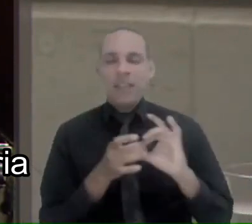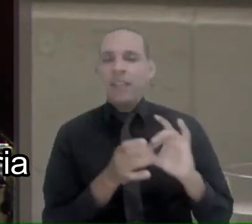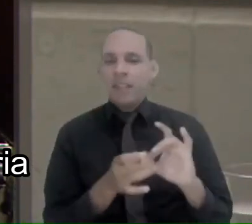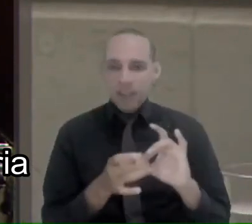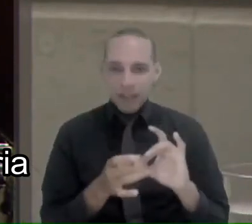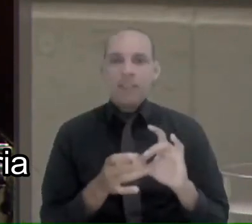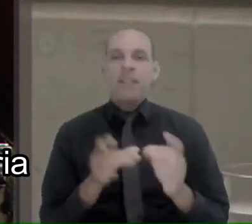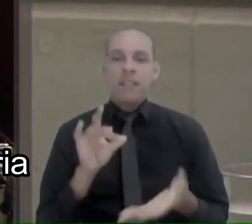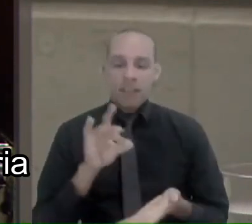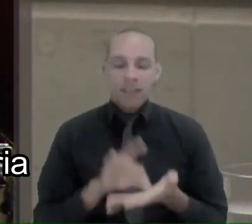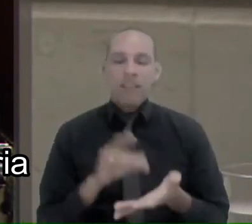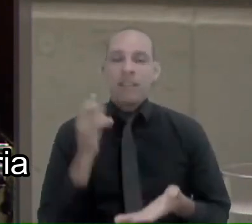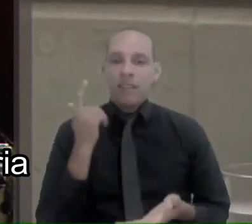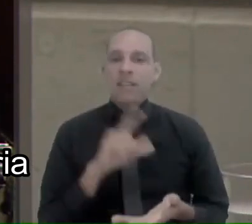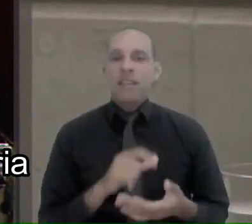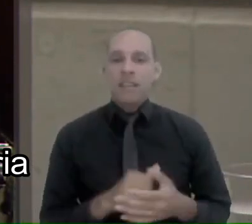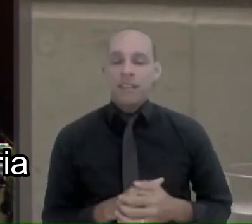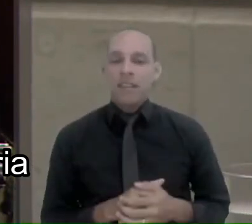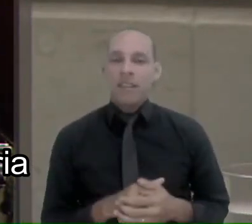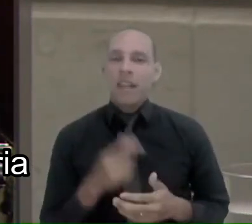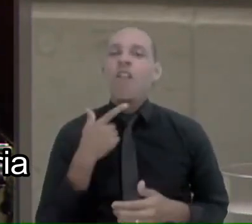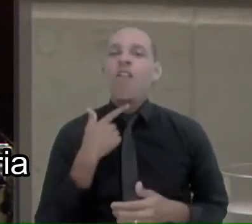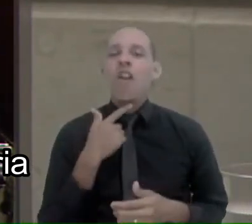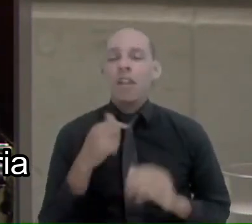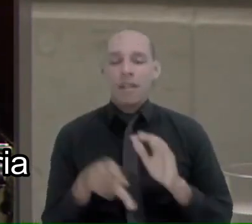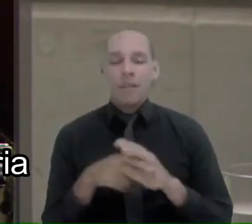essas vontades políticas.